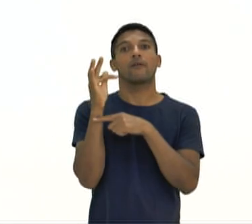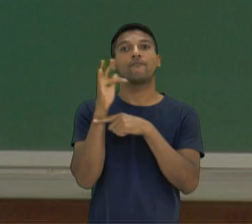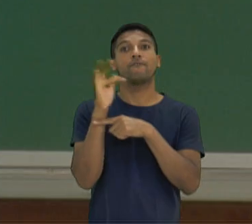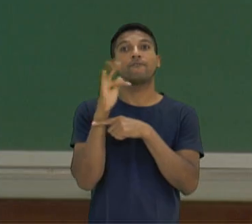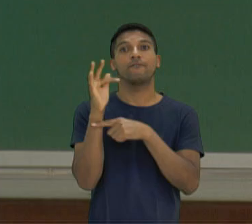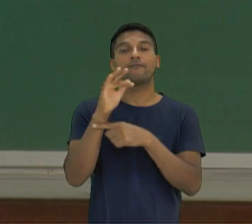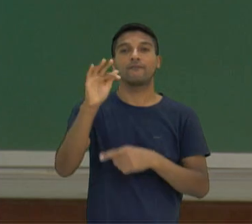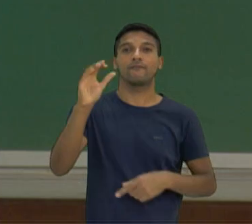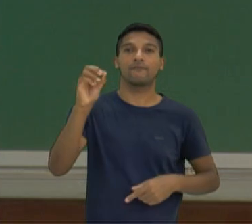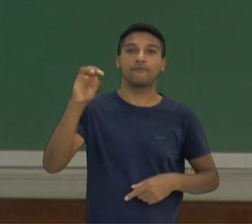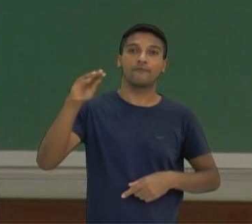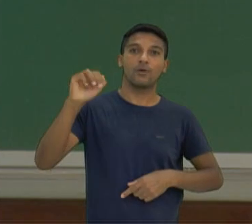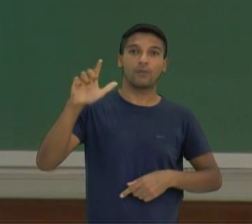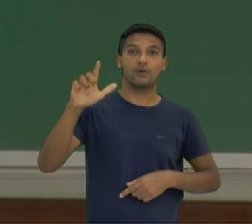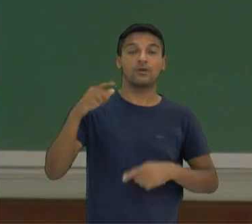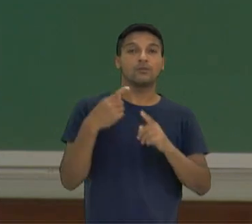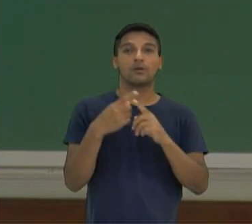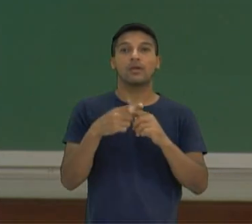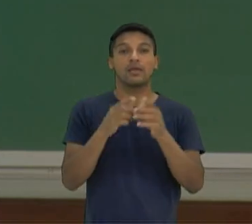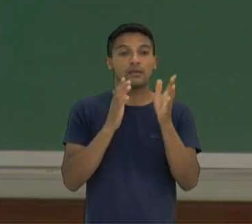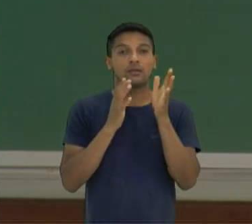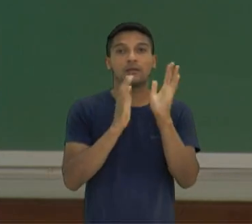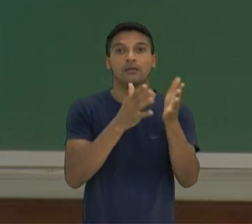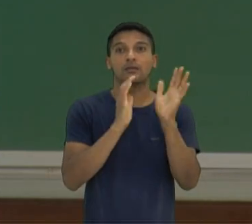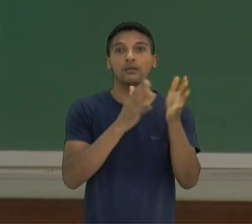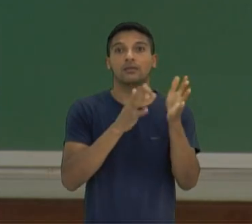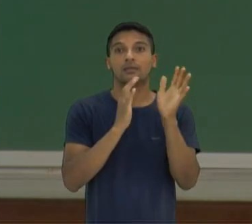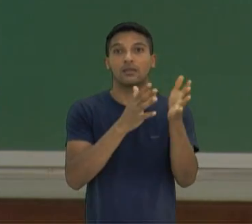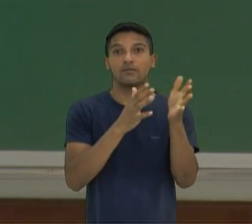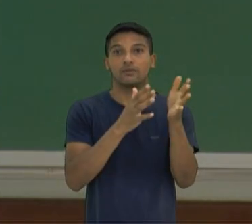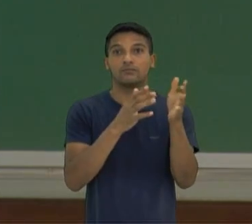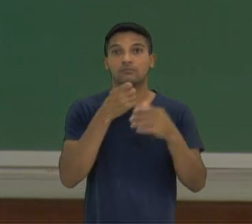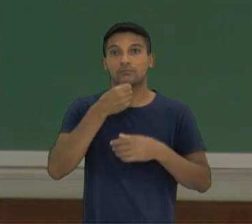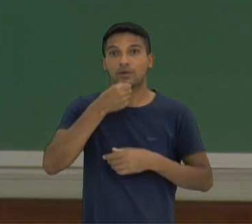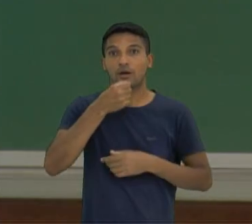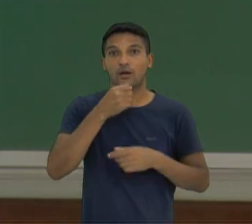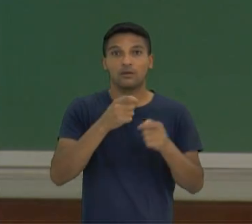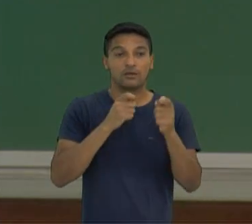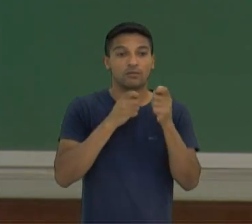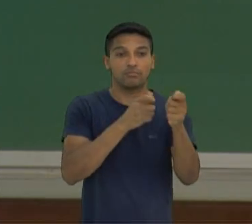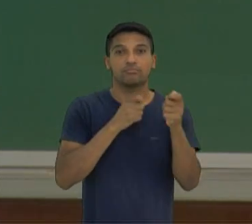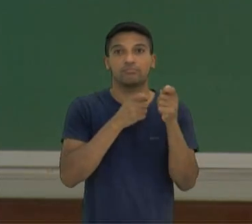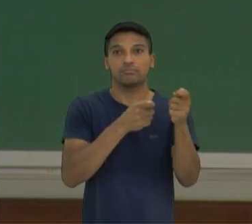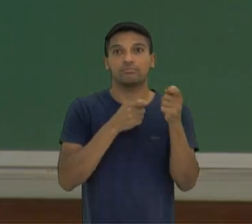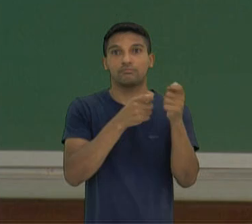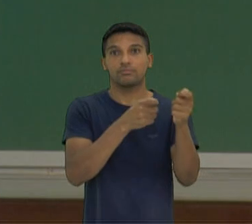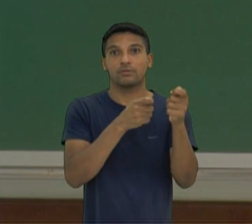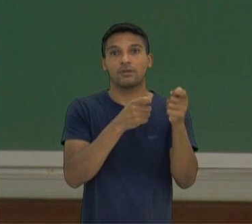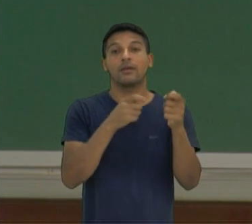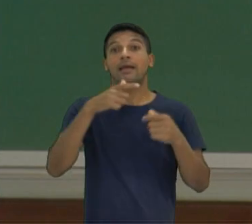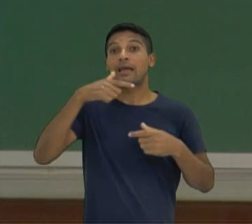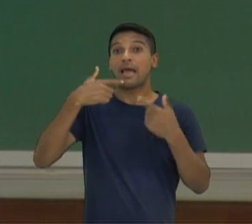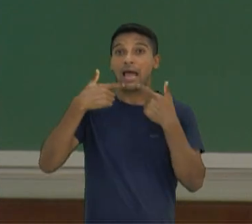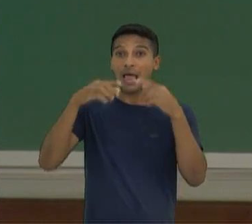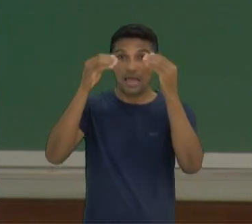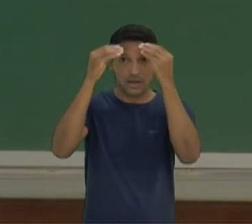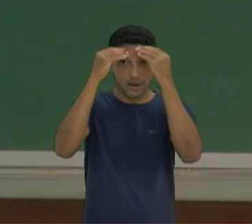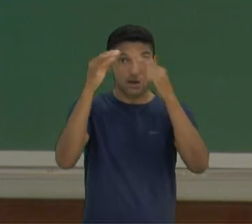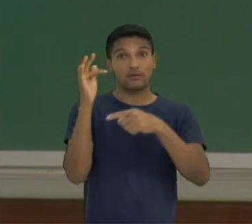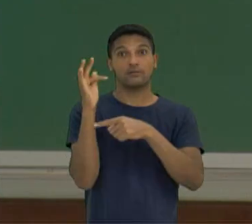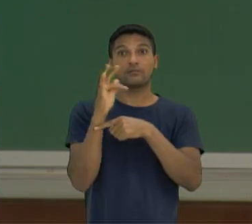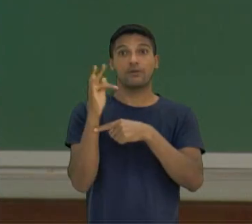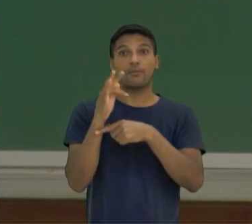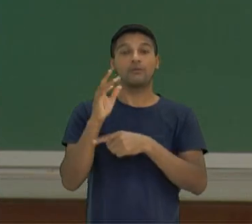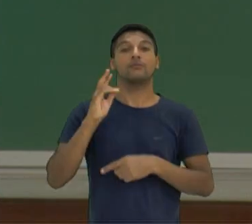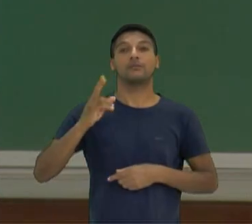entrevistas, temos exceções, dependendo do público-alvo, mas em sua predominância a linguagem sempre é formal. Lembrando que é algo